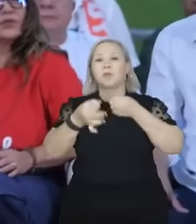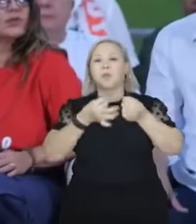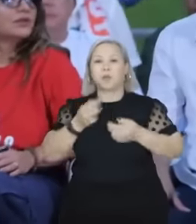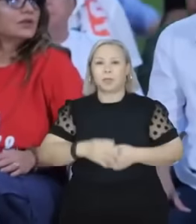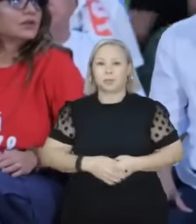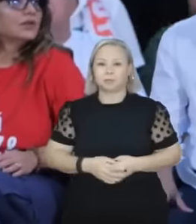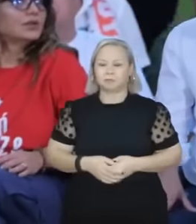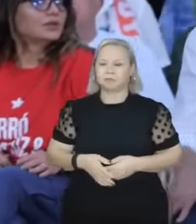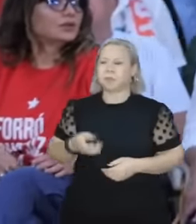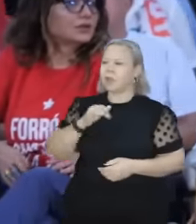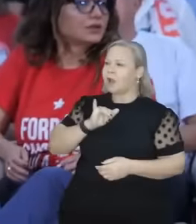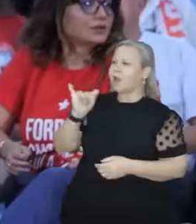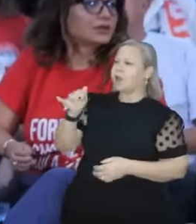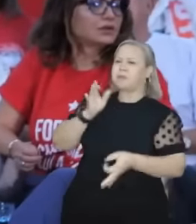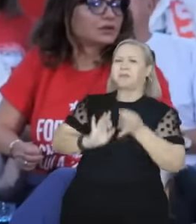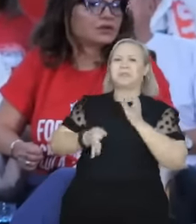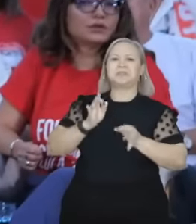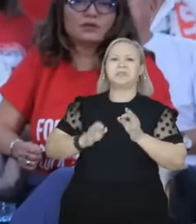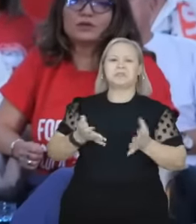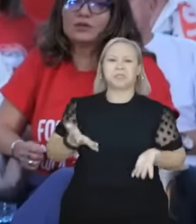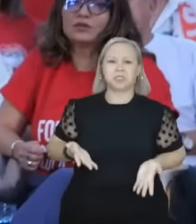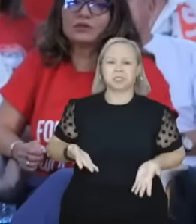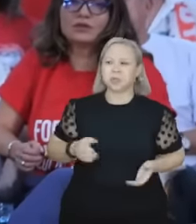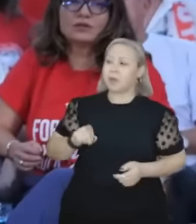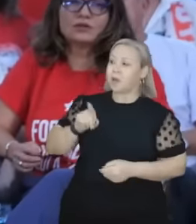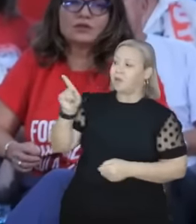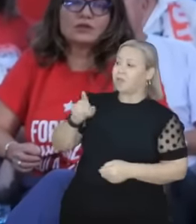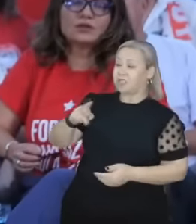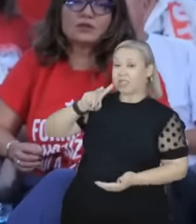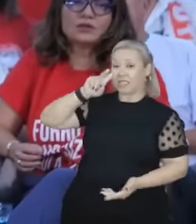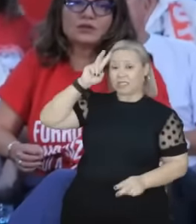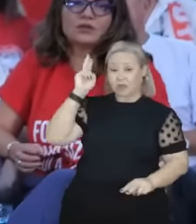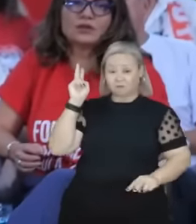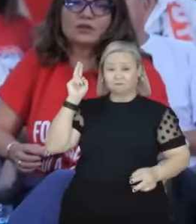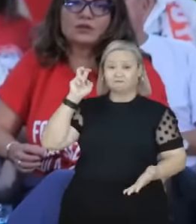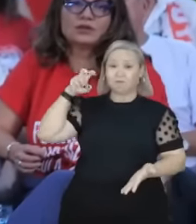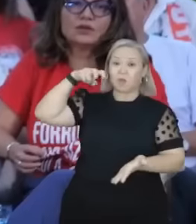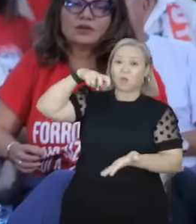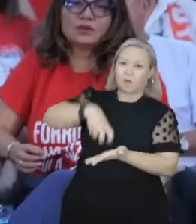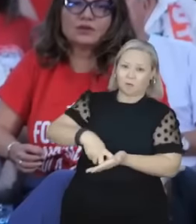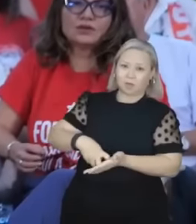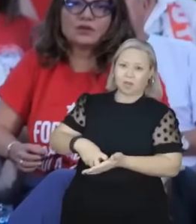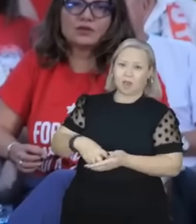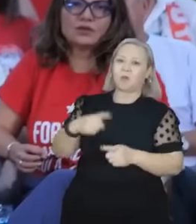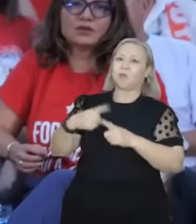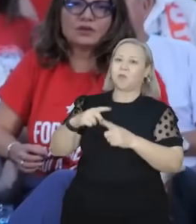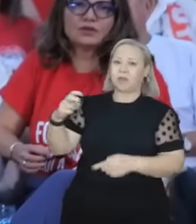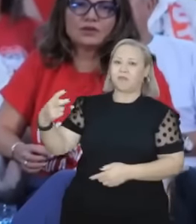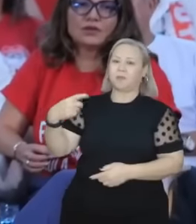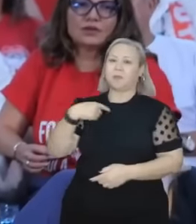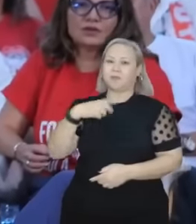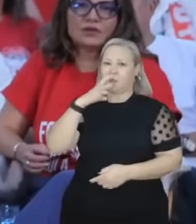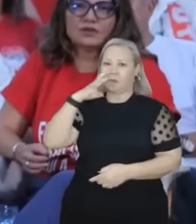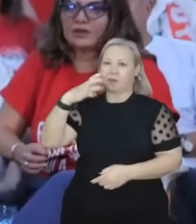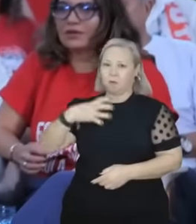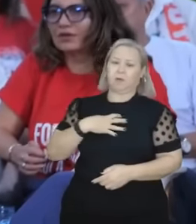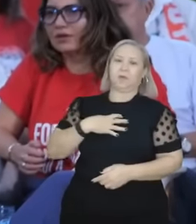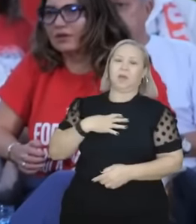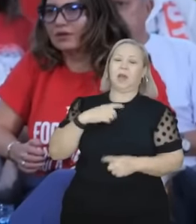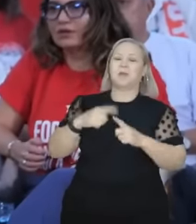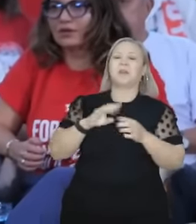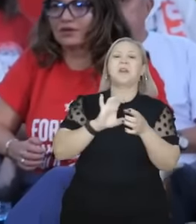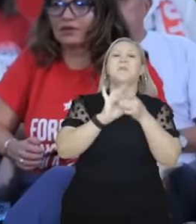vocês estão condenados a me condenar, porque vocês já permitiram que a mentira fosse longe